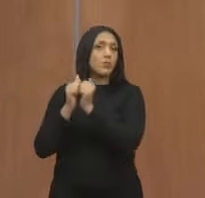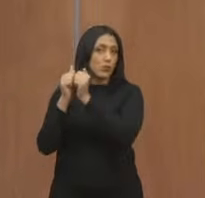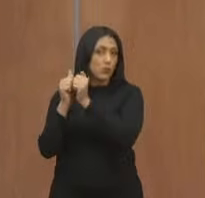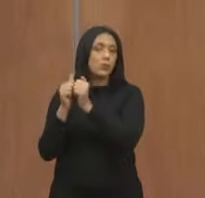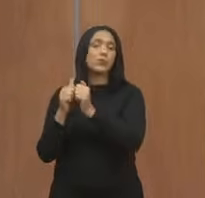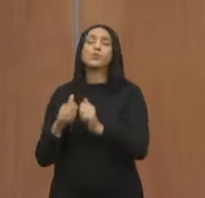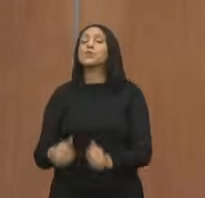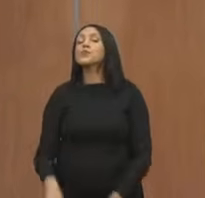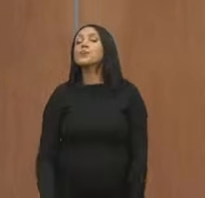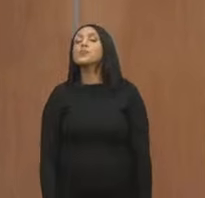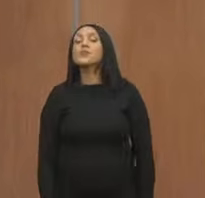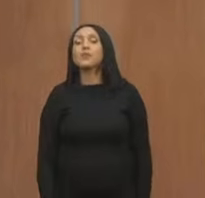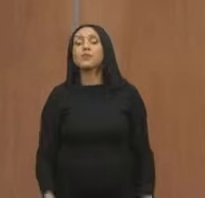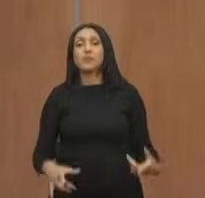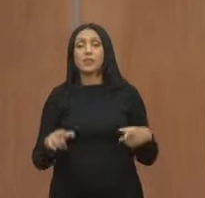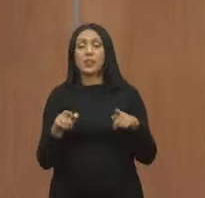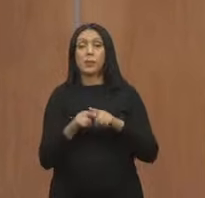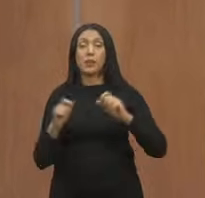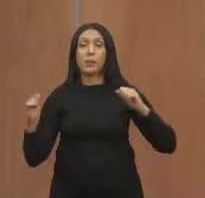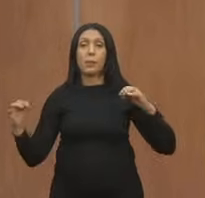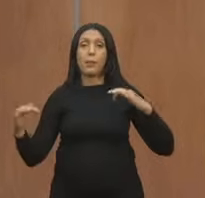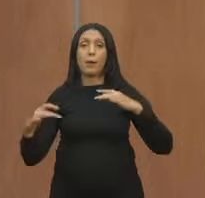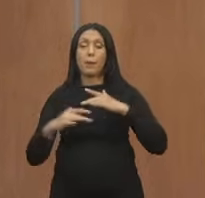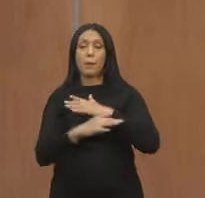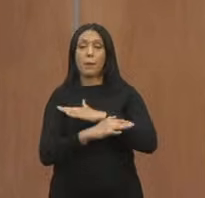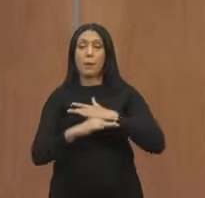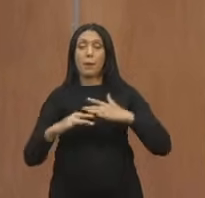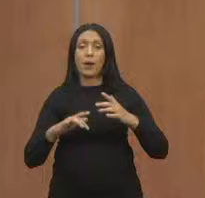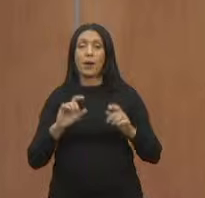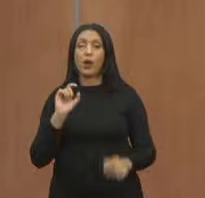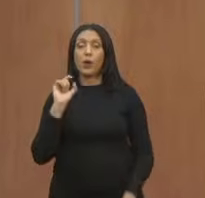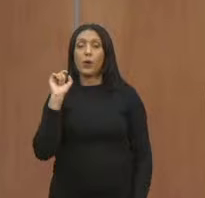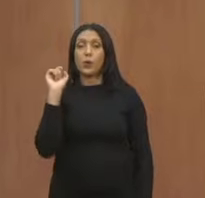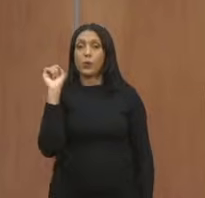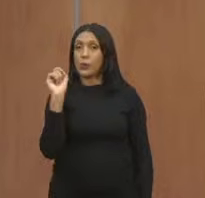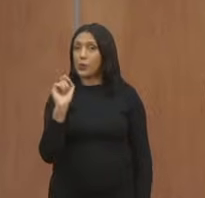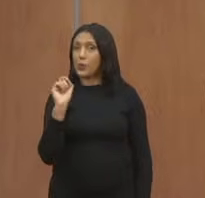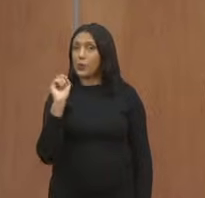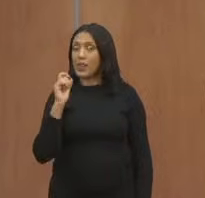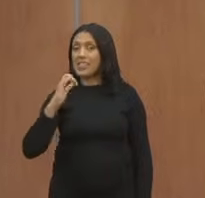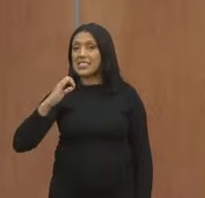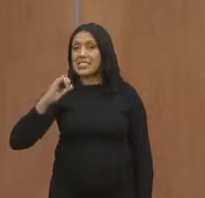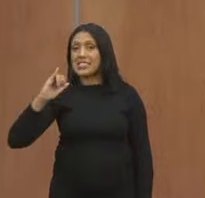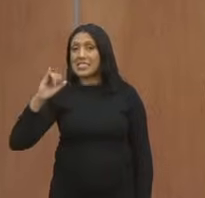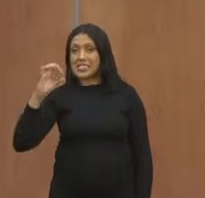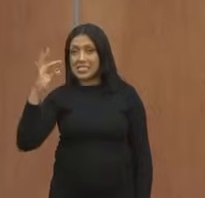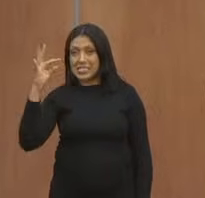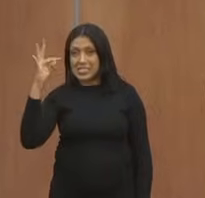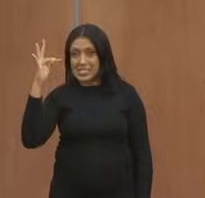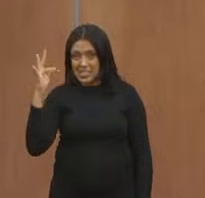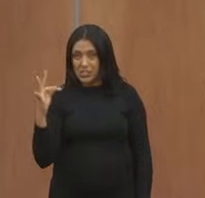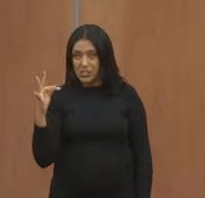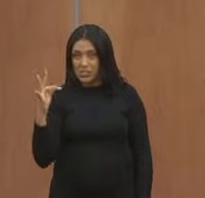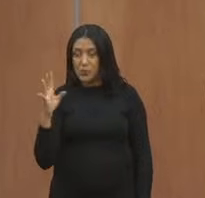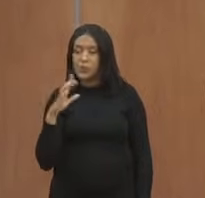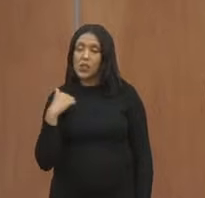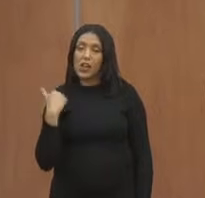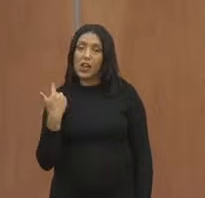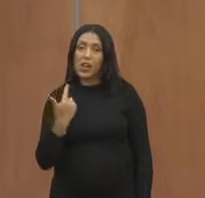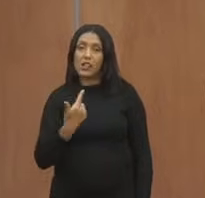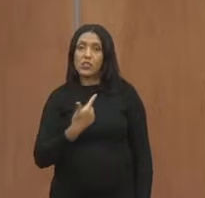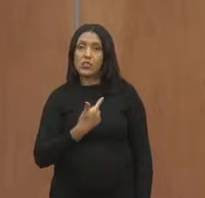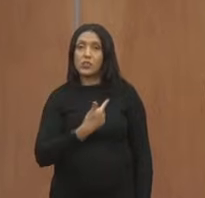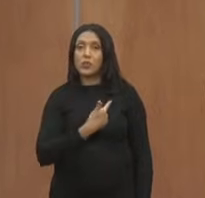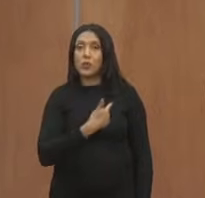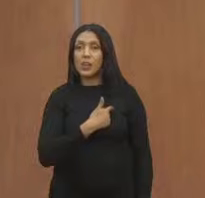urbana, a implementação do Centro de Inteligência de Trânsito, CIT, algo fundamental para que a gente possa melhorar